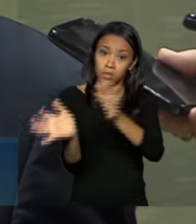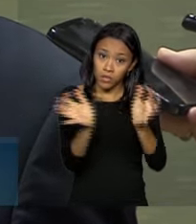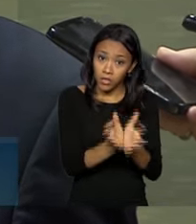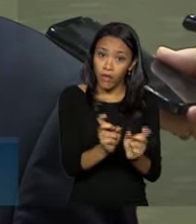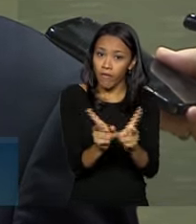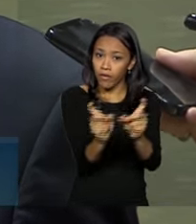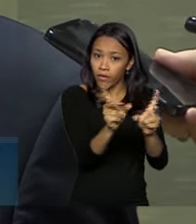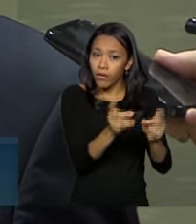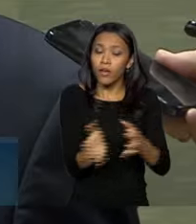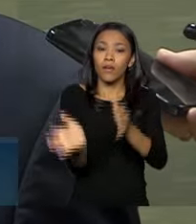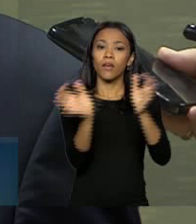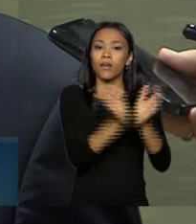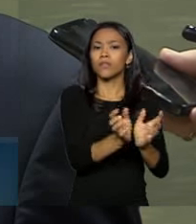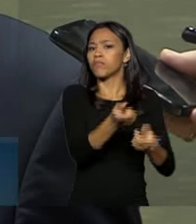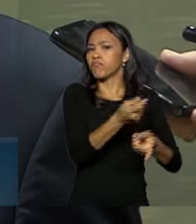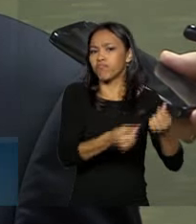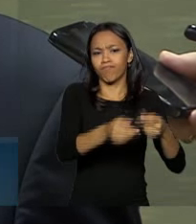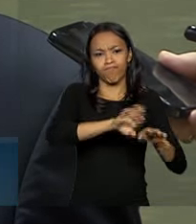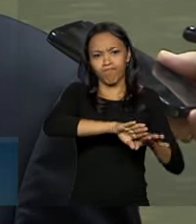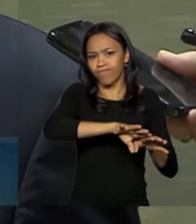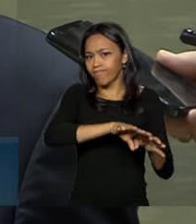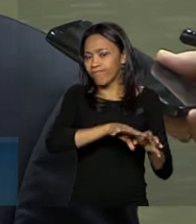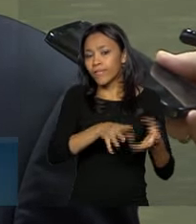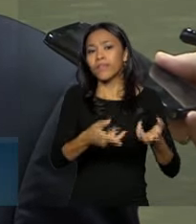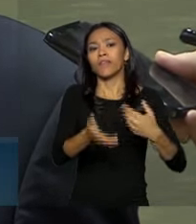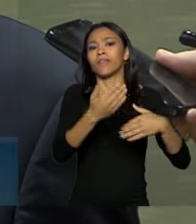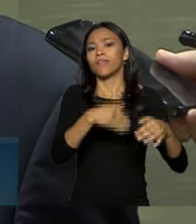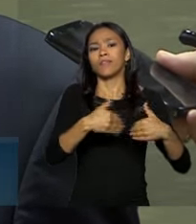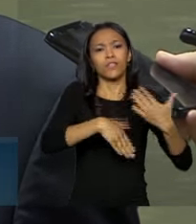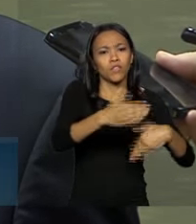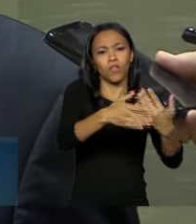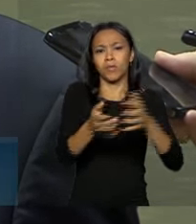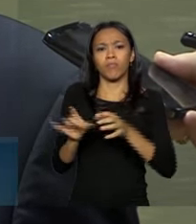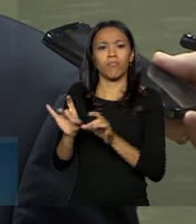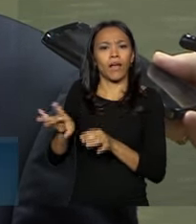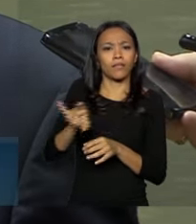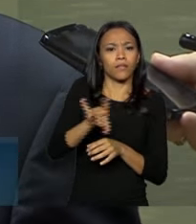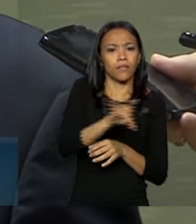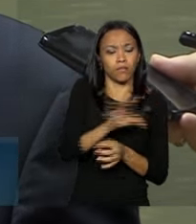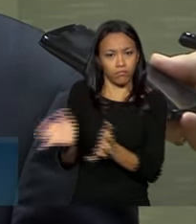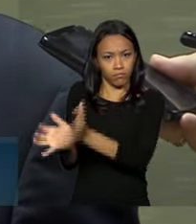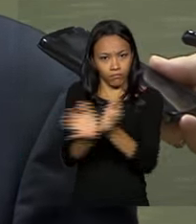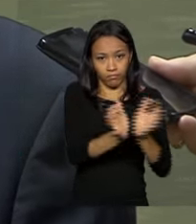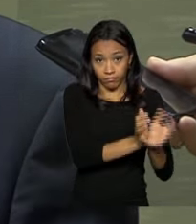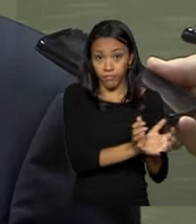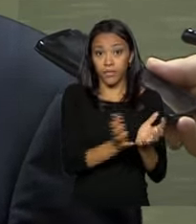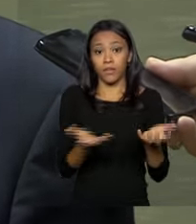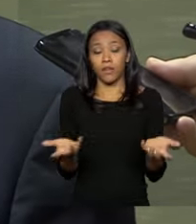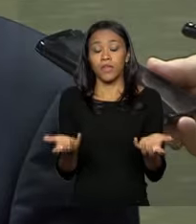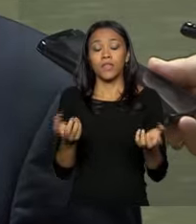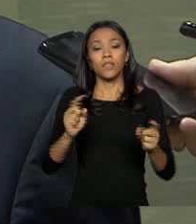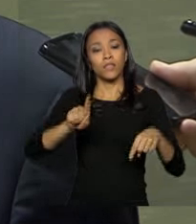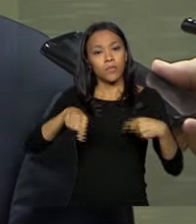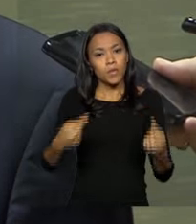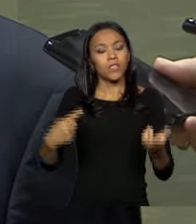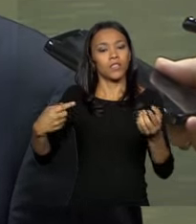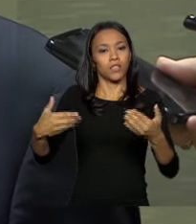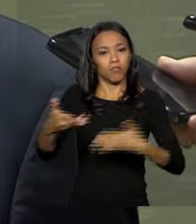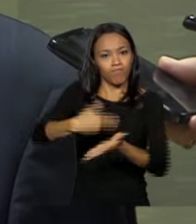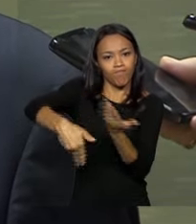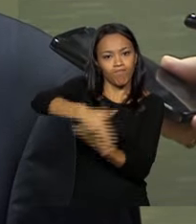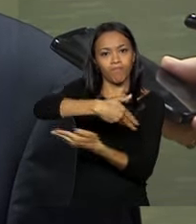em finanças, em desenvolvimento, né? E a partir desses contatos